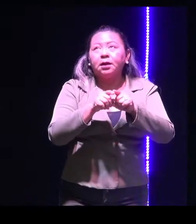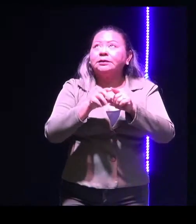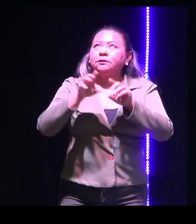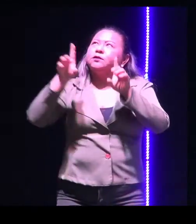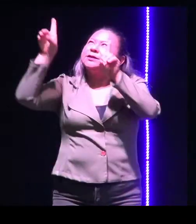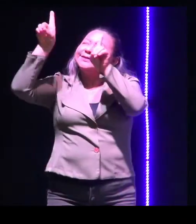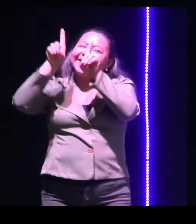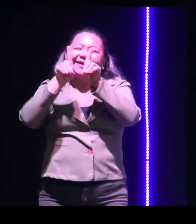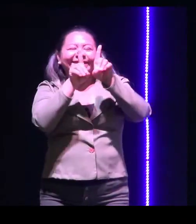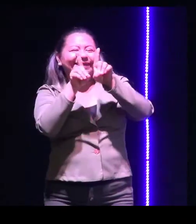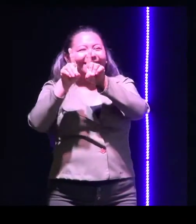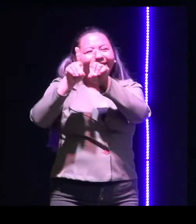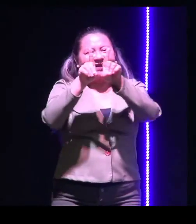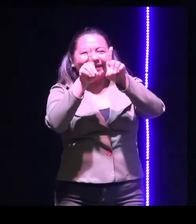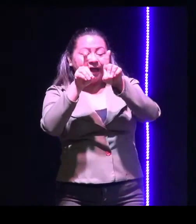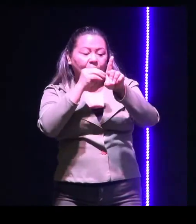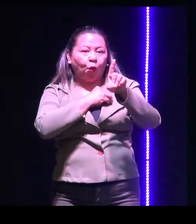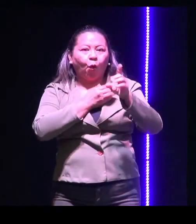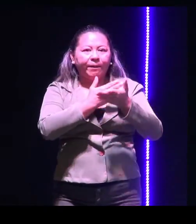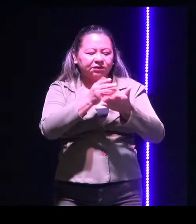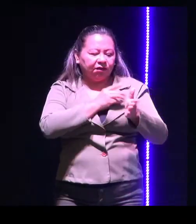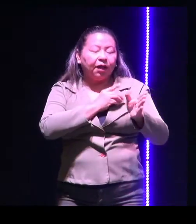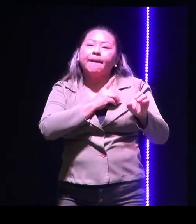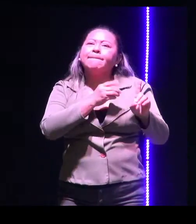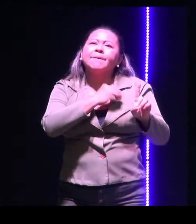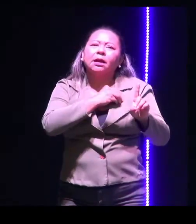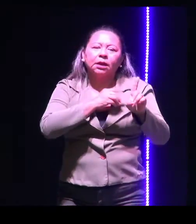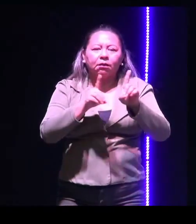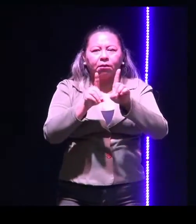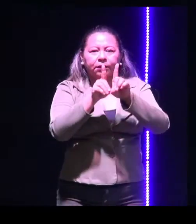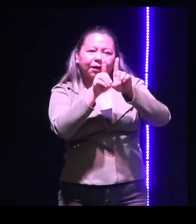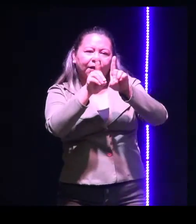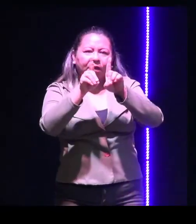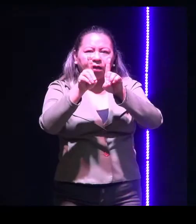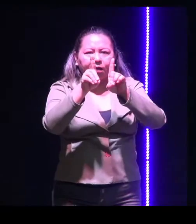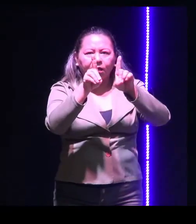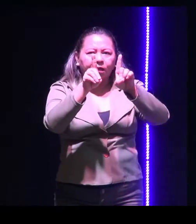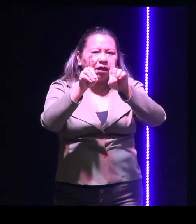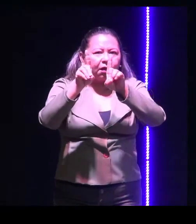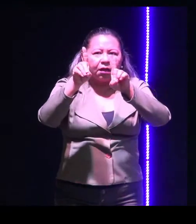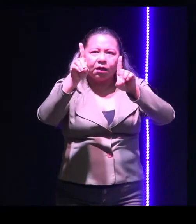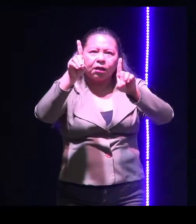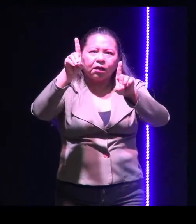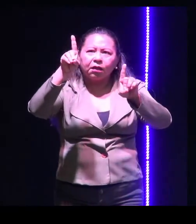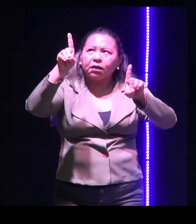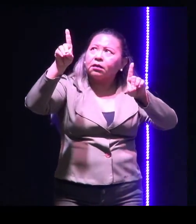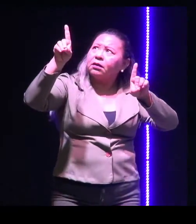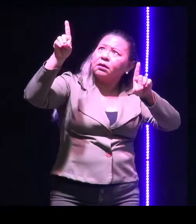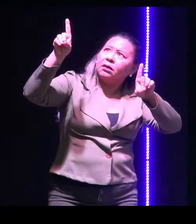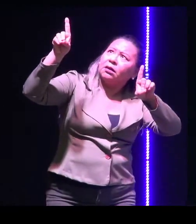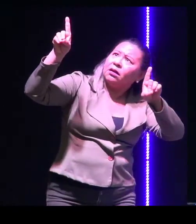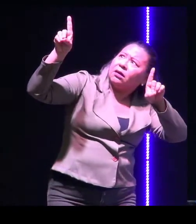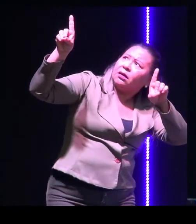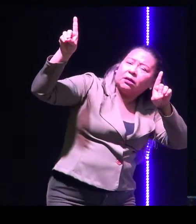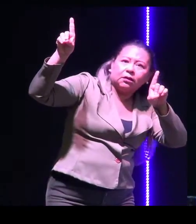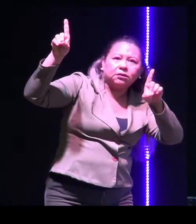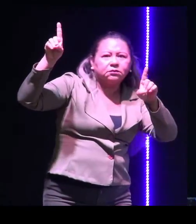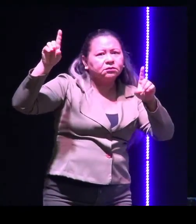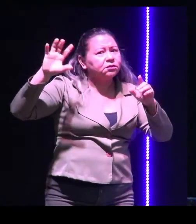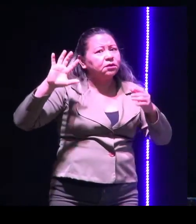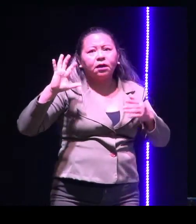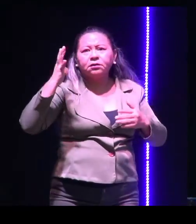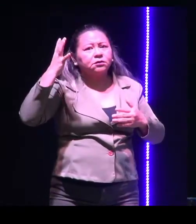com Deus. Isaías 59, capítulo 59, verso 2 diz: pois são os pecados